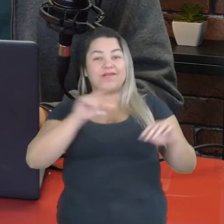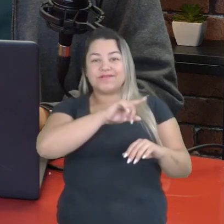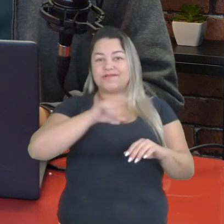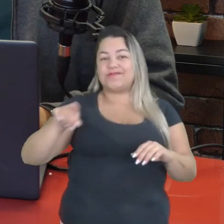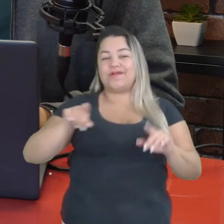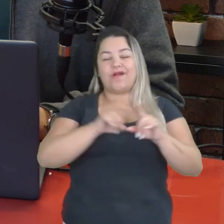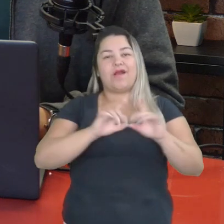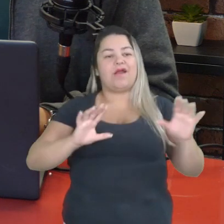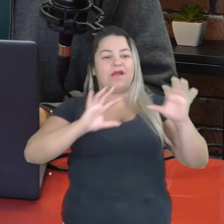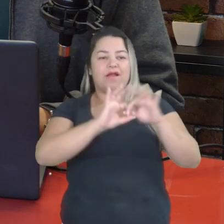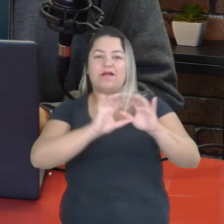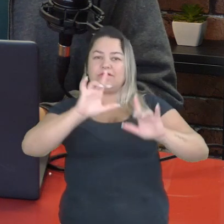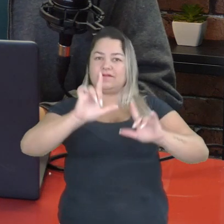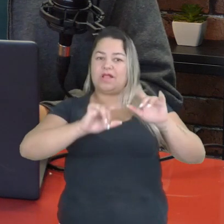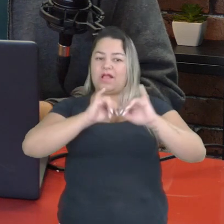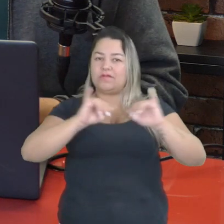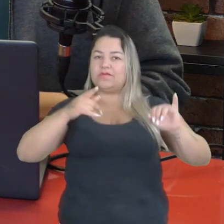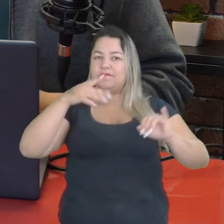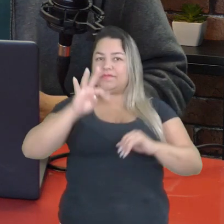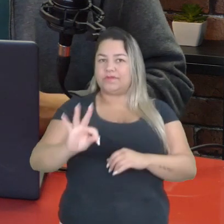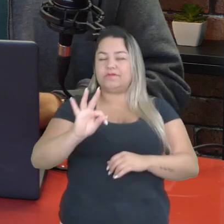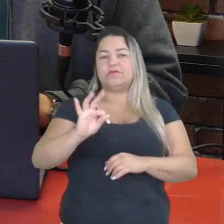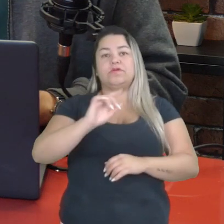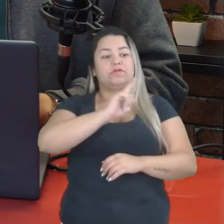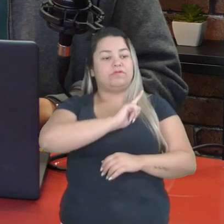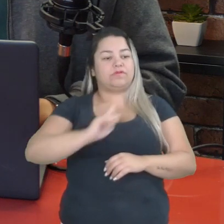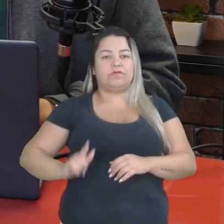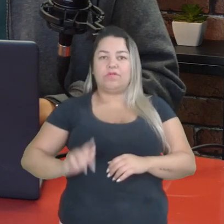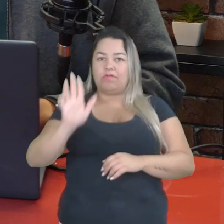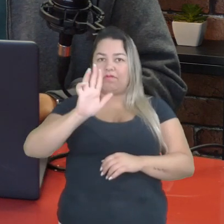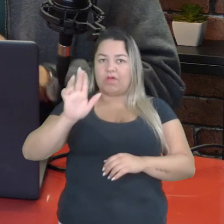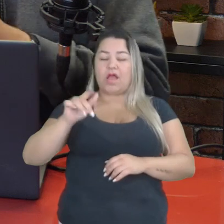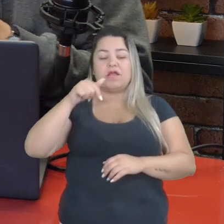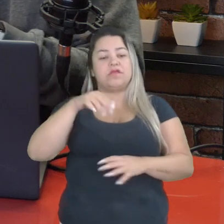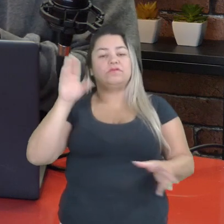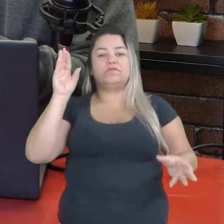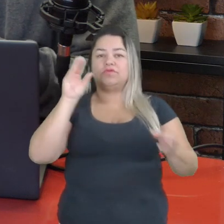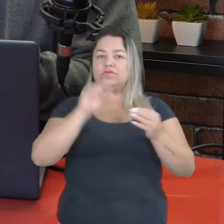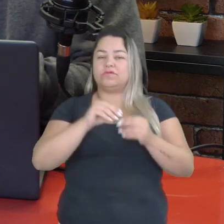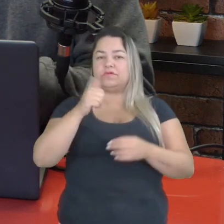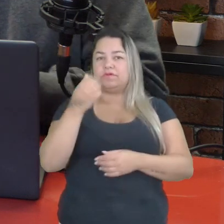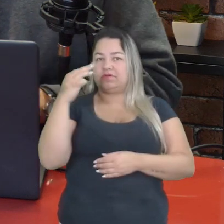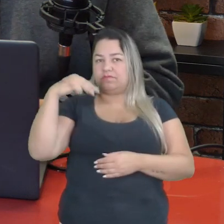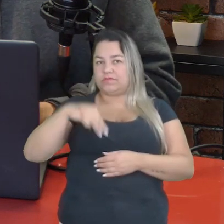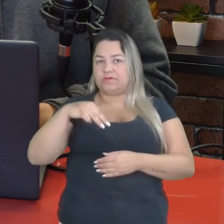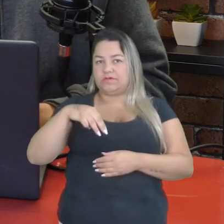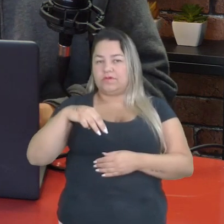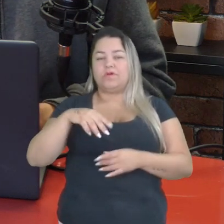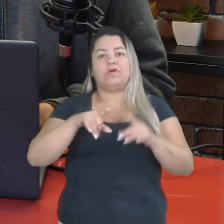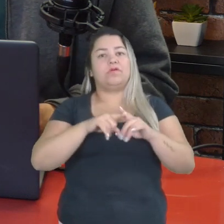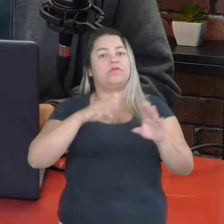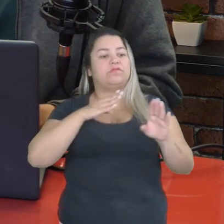Olá para você que começa o seu fim de semana ligado aqui com a gente nas notícias do PT e do governo Lula. E aqui a gente resume para você nos próximos